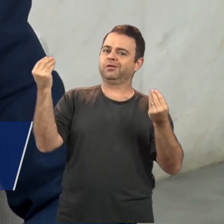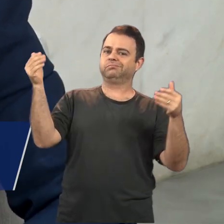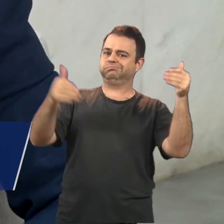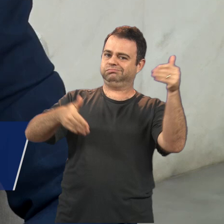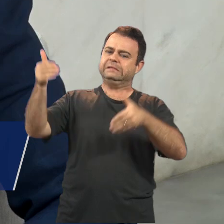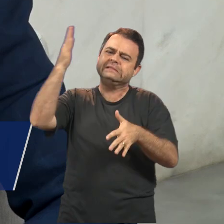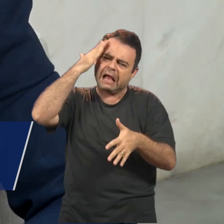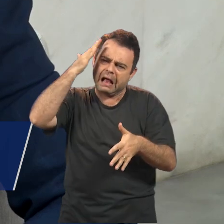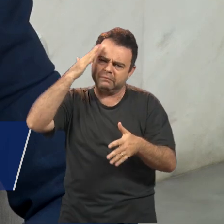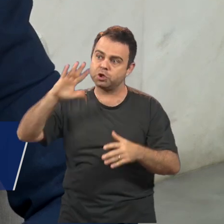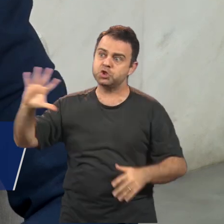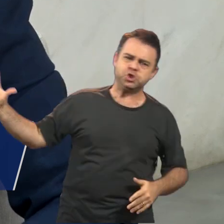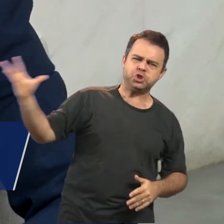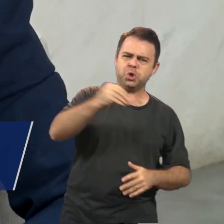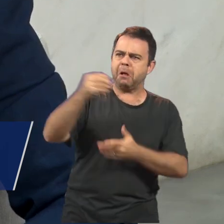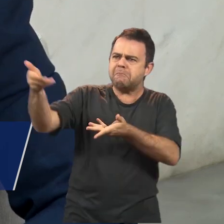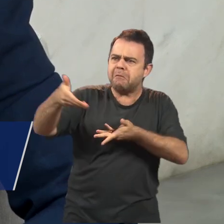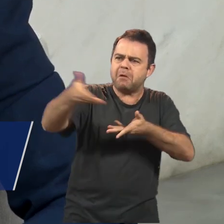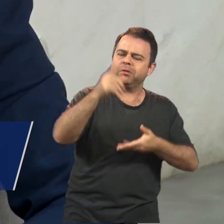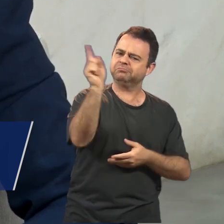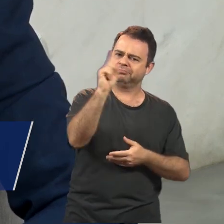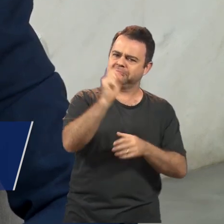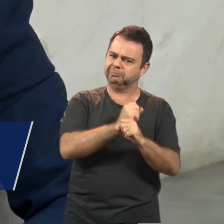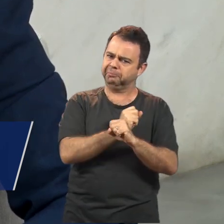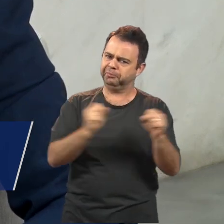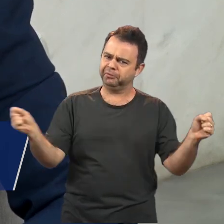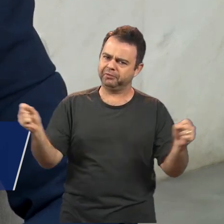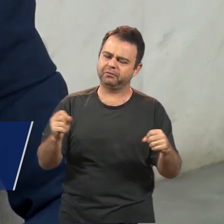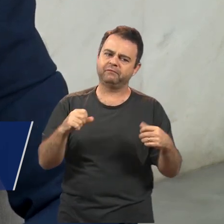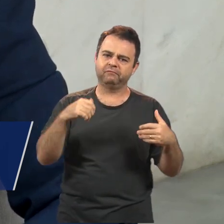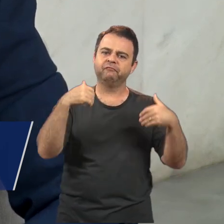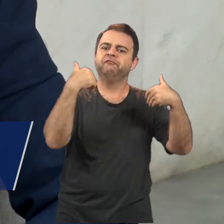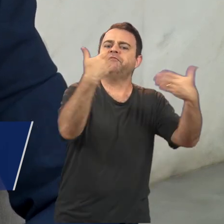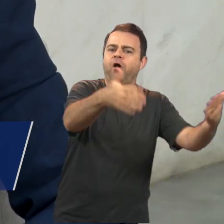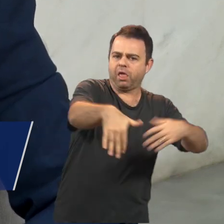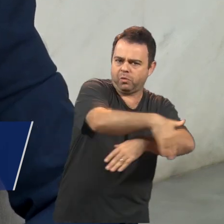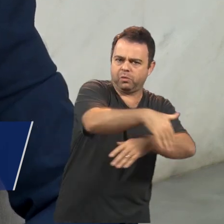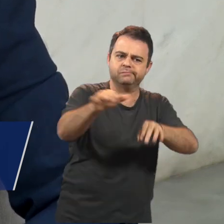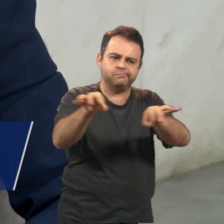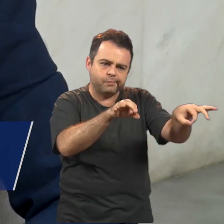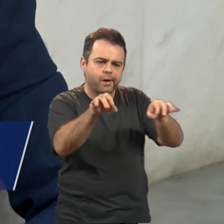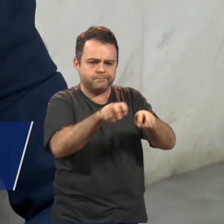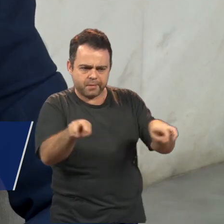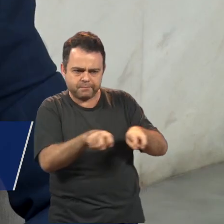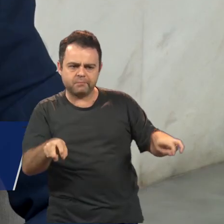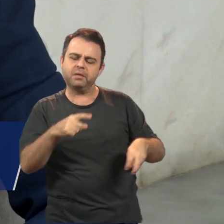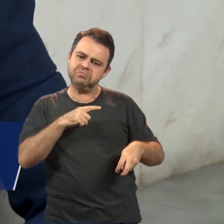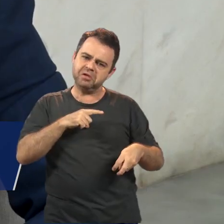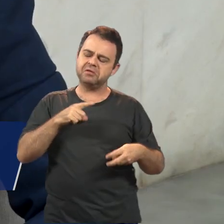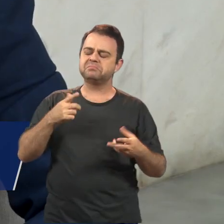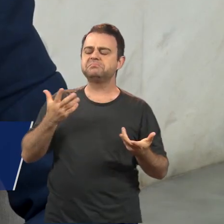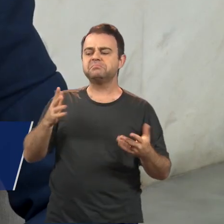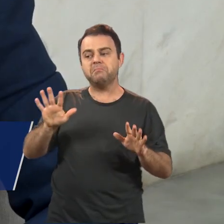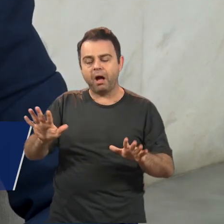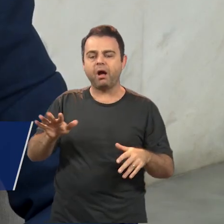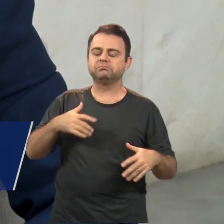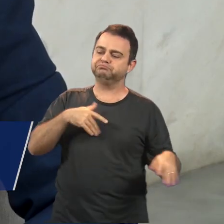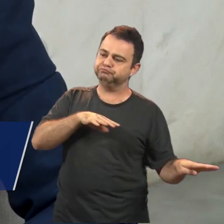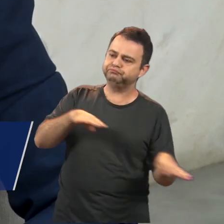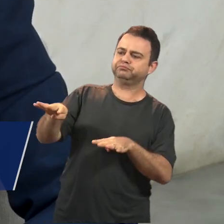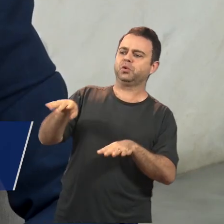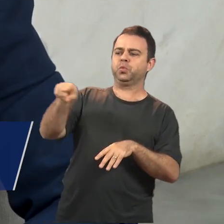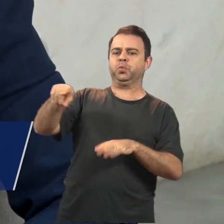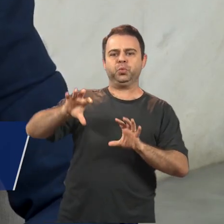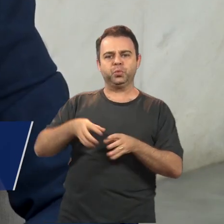que é limitado, conseguimos fazer uma grande estrutura lá fora, com esse objetivo, de fazê-los entender a importância